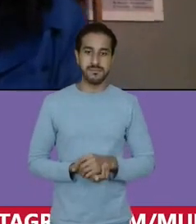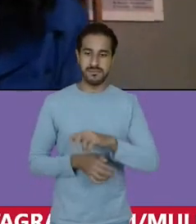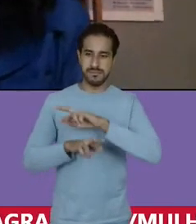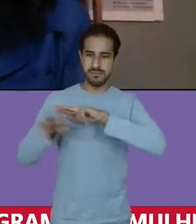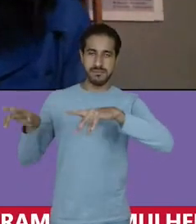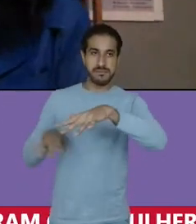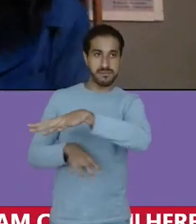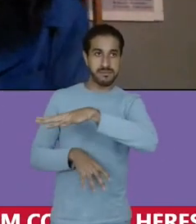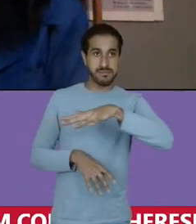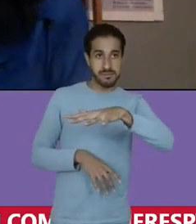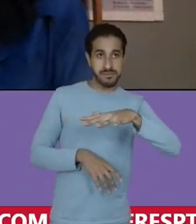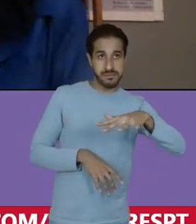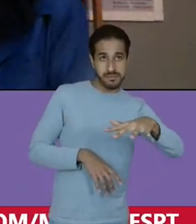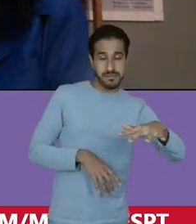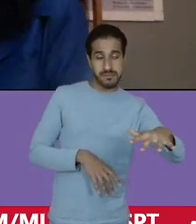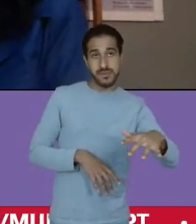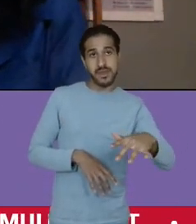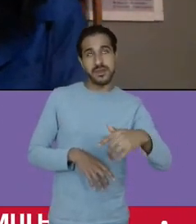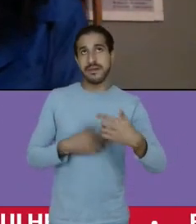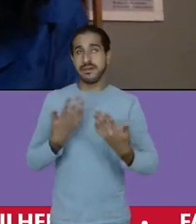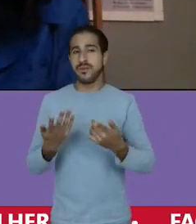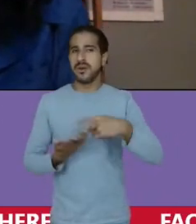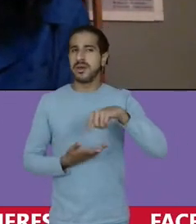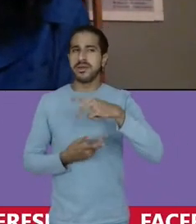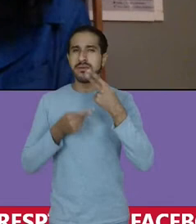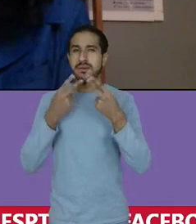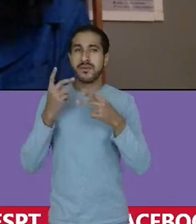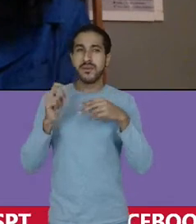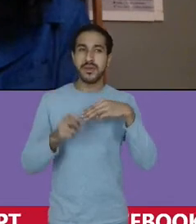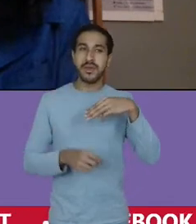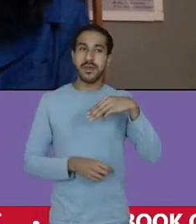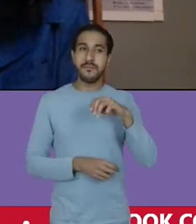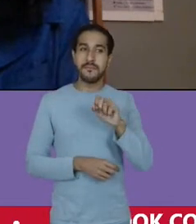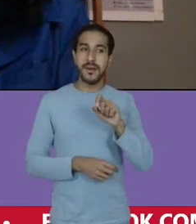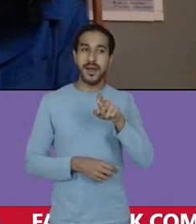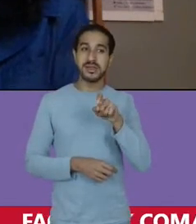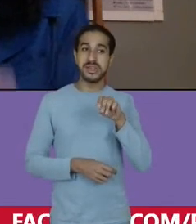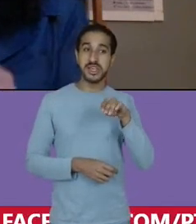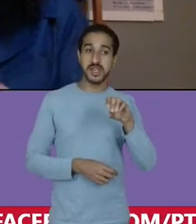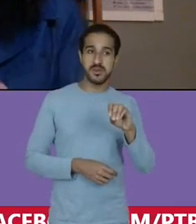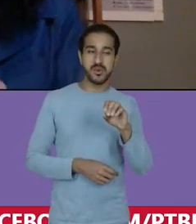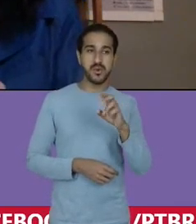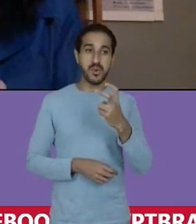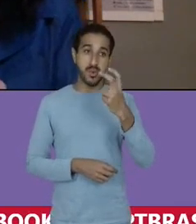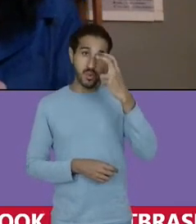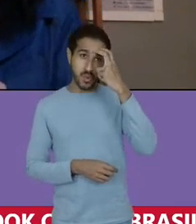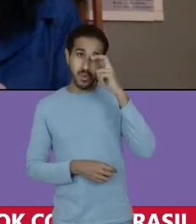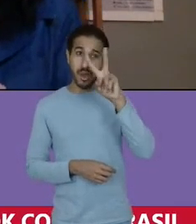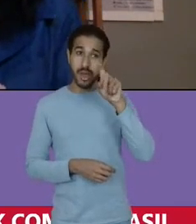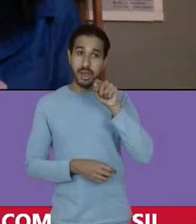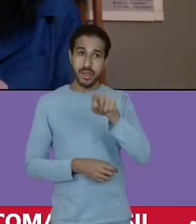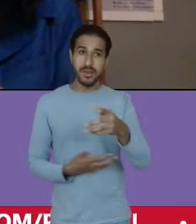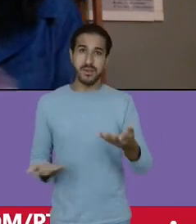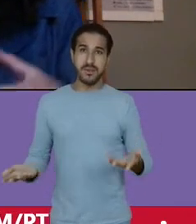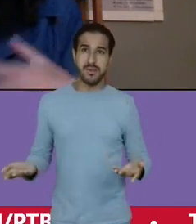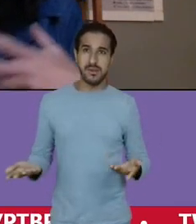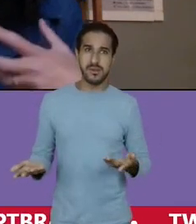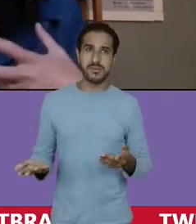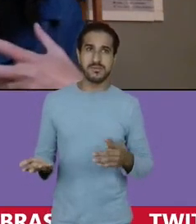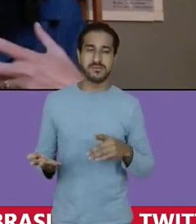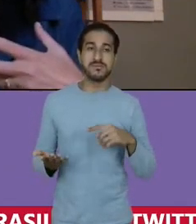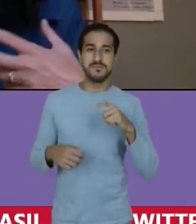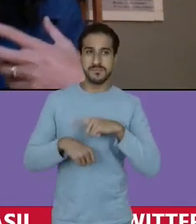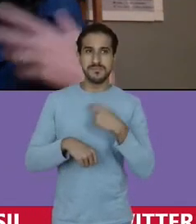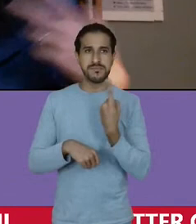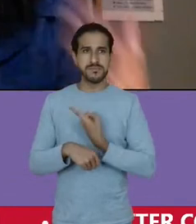Nesses espaços, então, o que, que eles chamaram de marxismo cultural? Foi exatamente isso. Então, assim, quando a